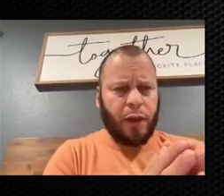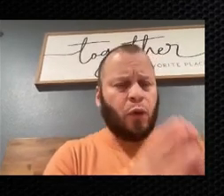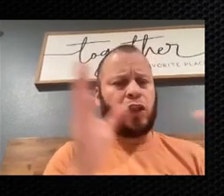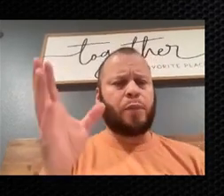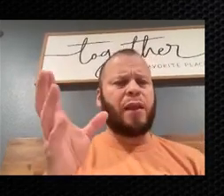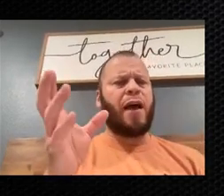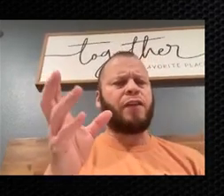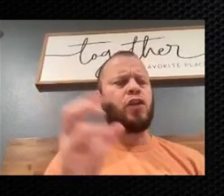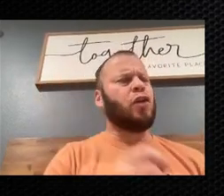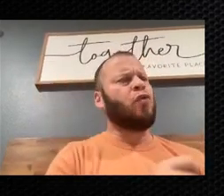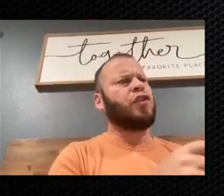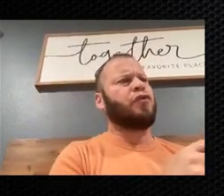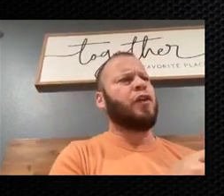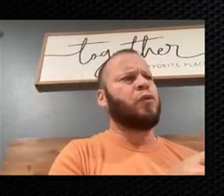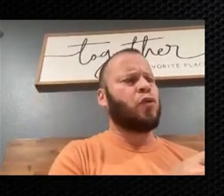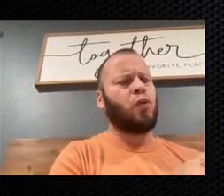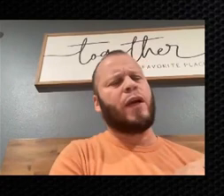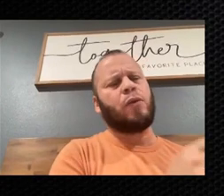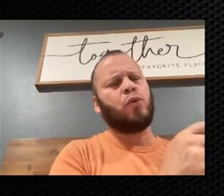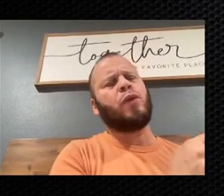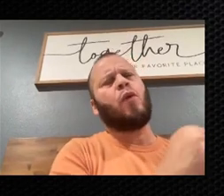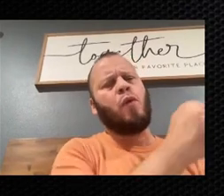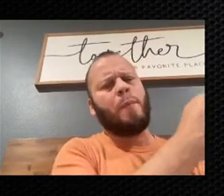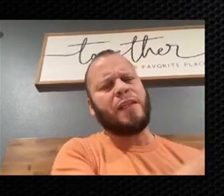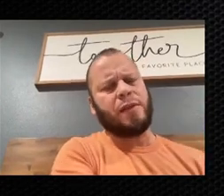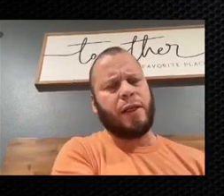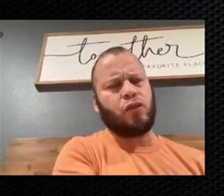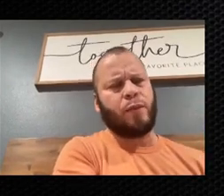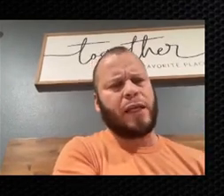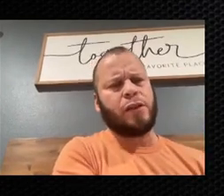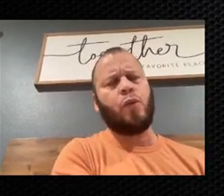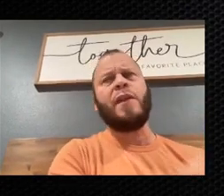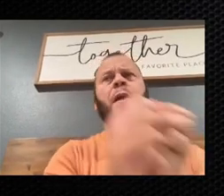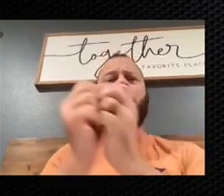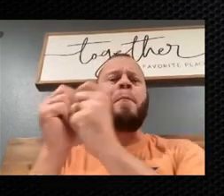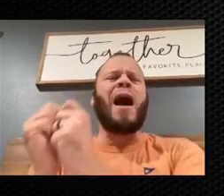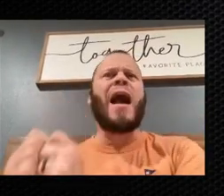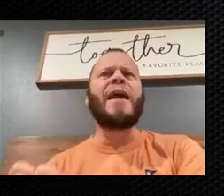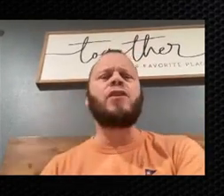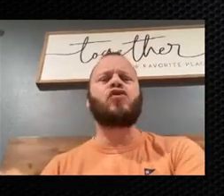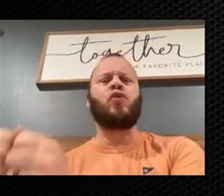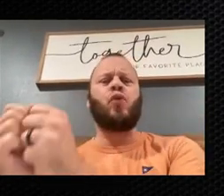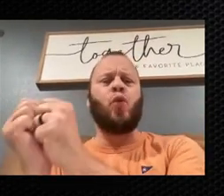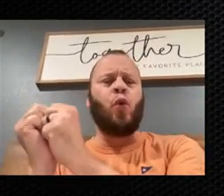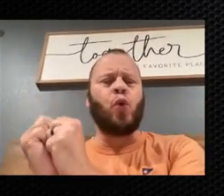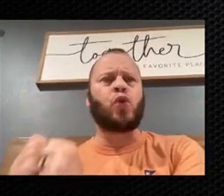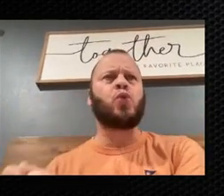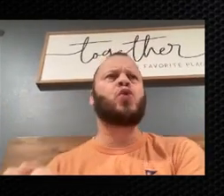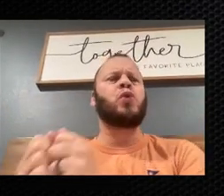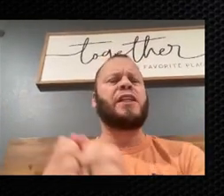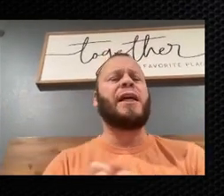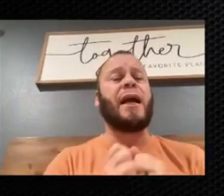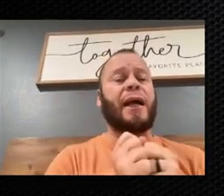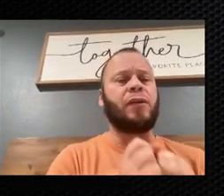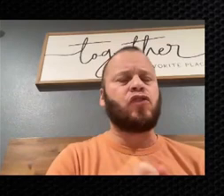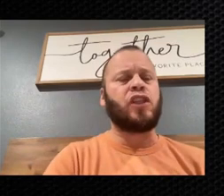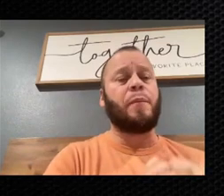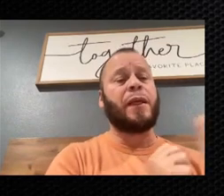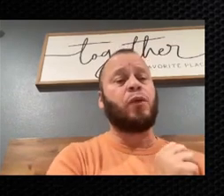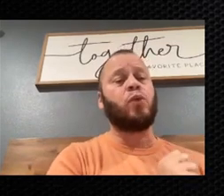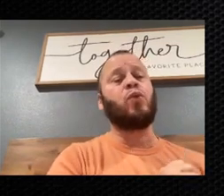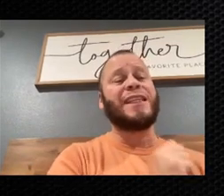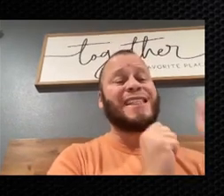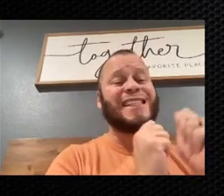em outras palavras nós vamos colocar o Lula como presidente do Brasil mas o Chuchu será